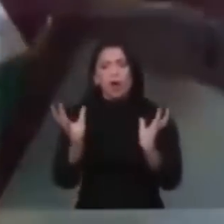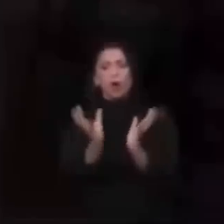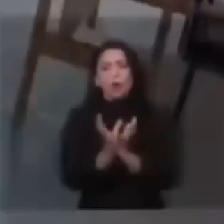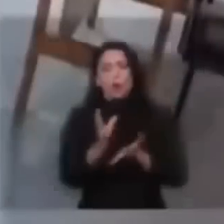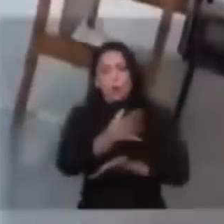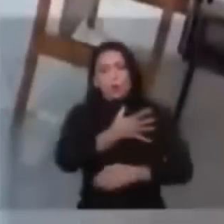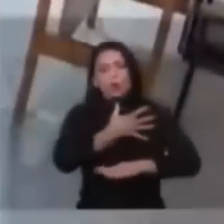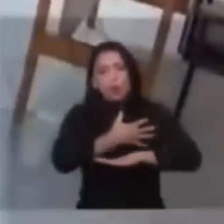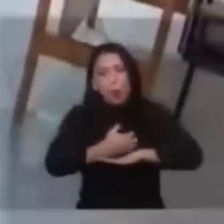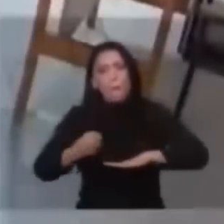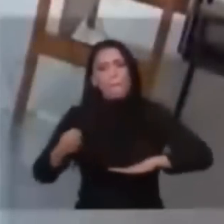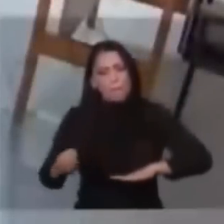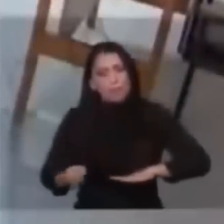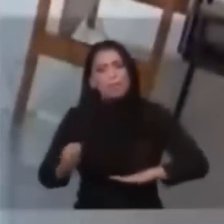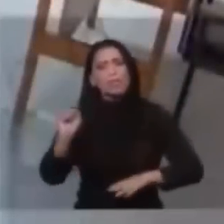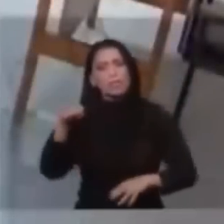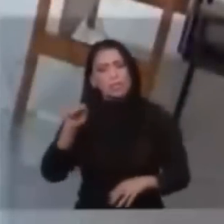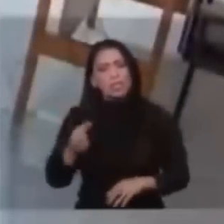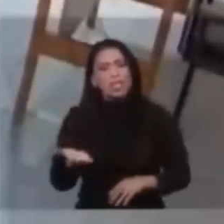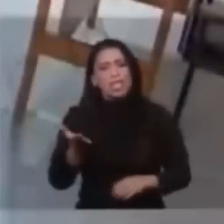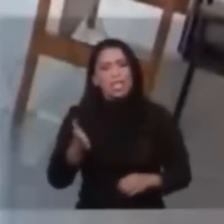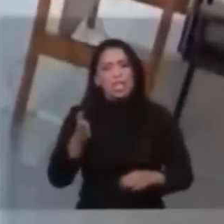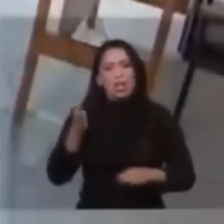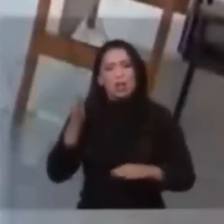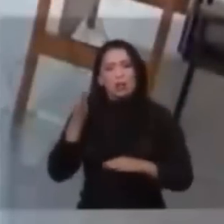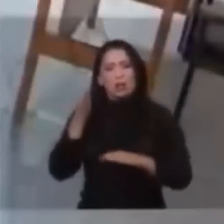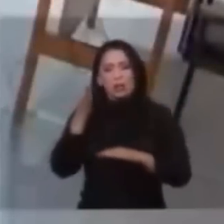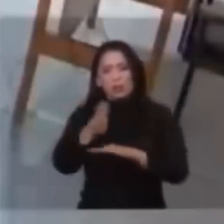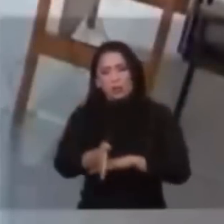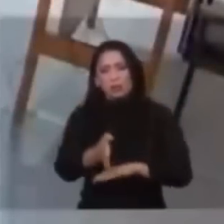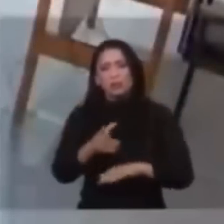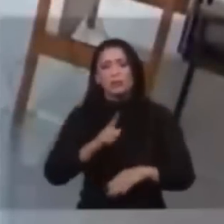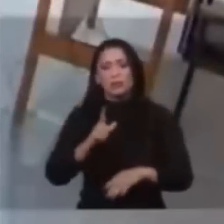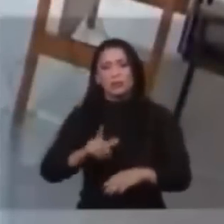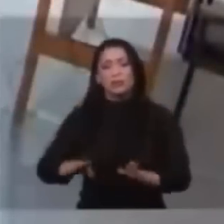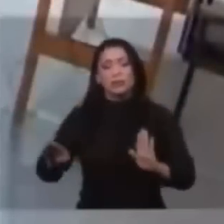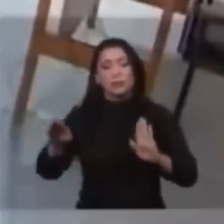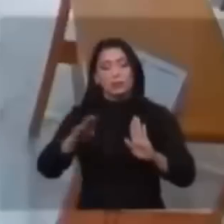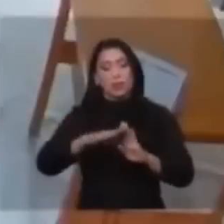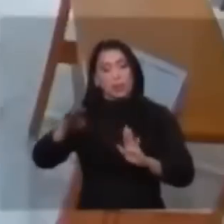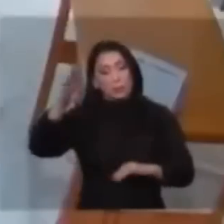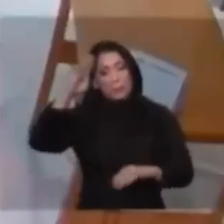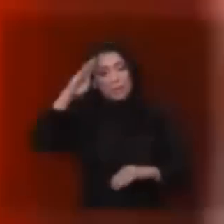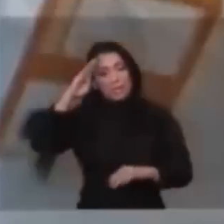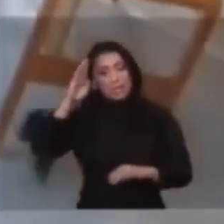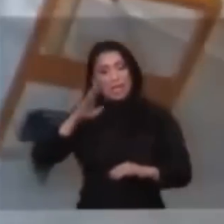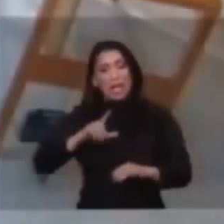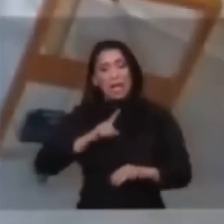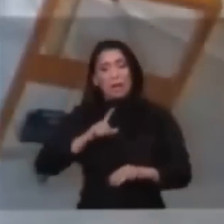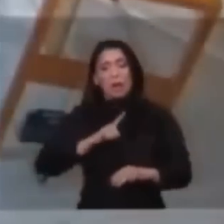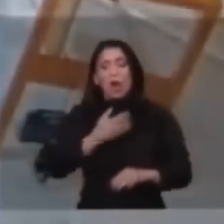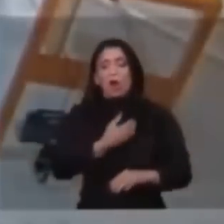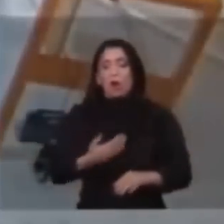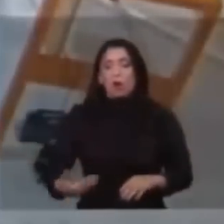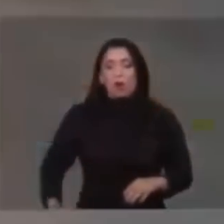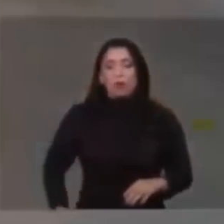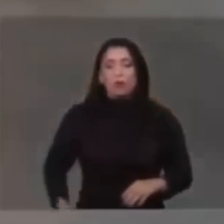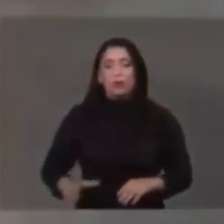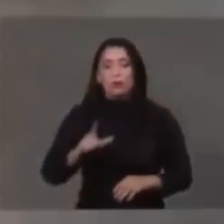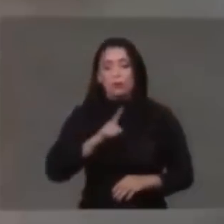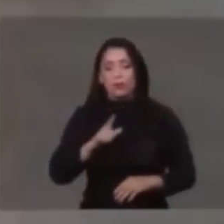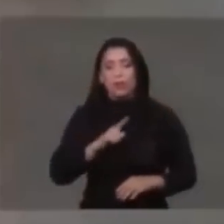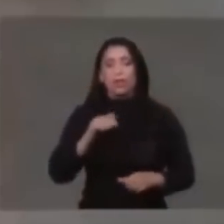golpistas que pretendiam uma intervenção militar para derrubar um governo democraticamente